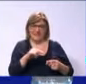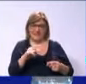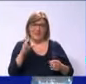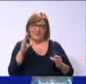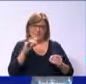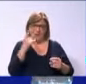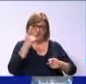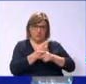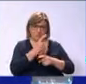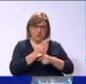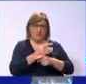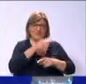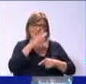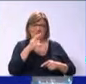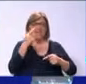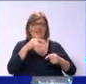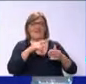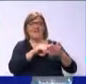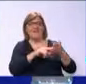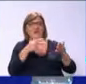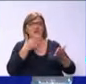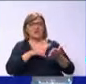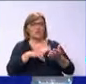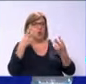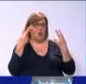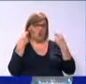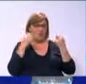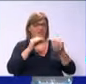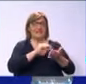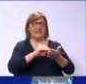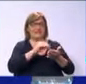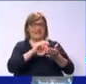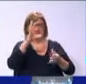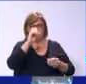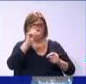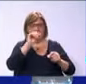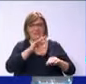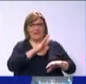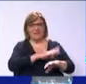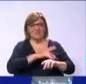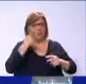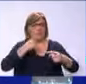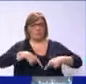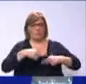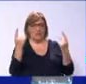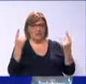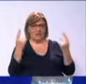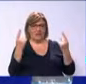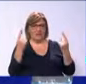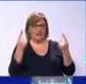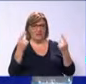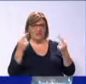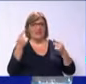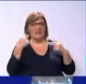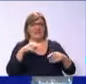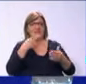uma outra situação que estavam várias testemunhas ouvir quer da secretaria de estado que na administração pública ou seja